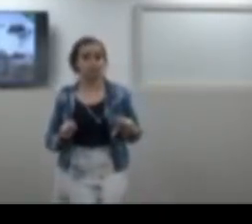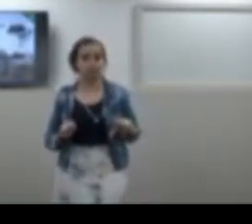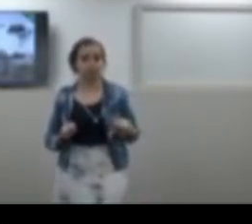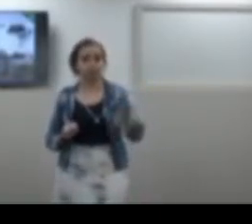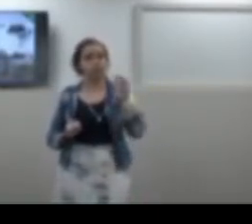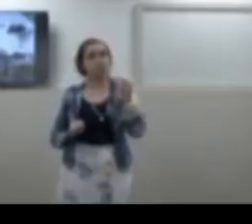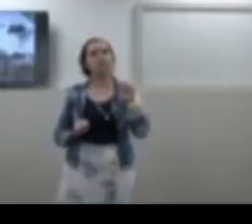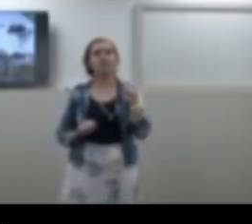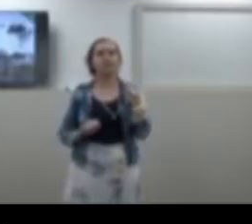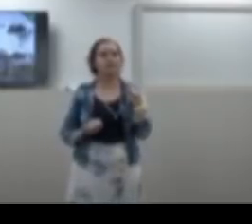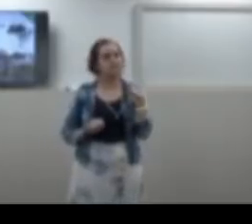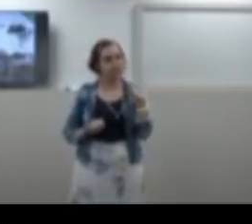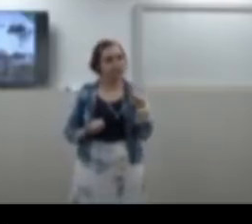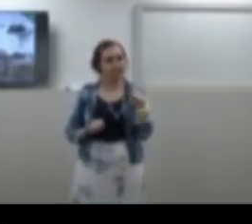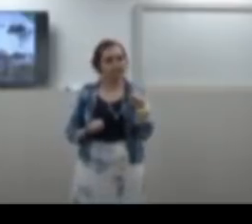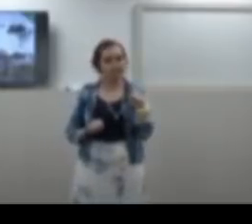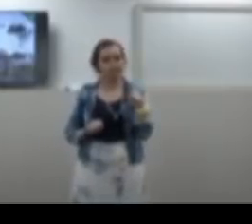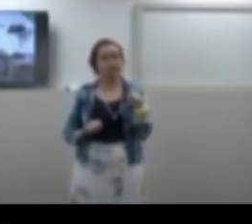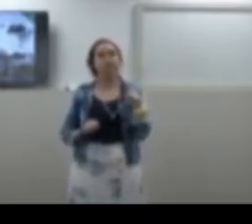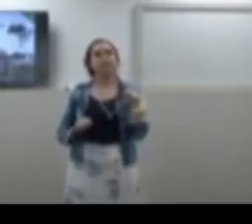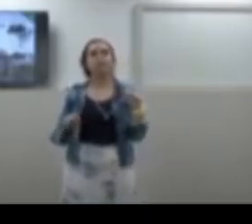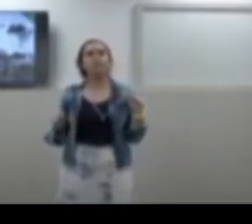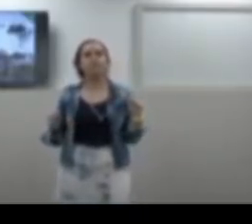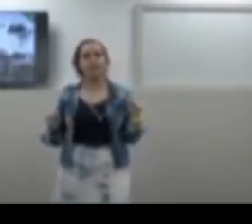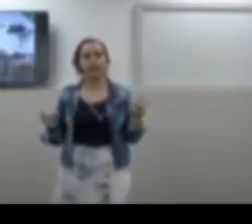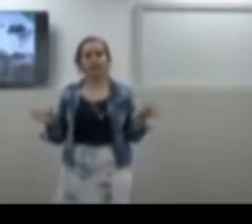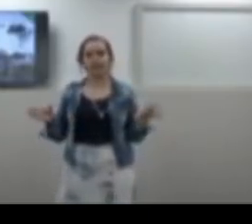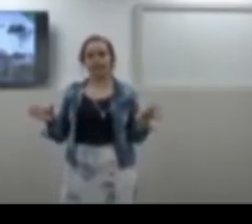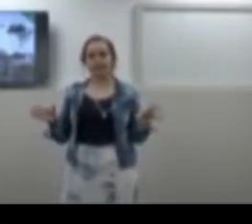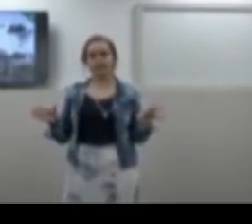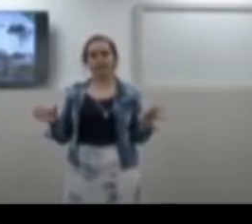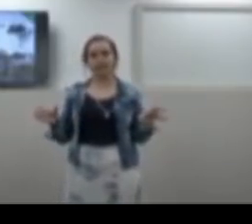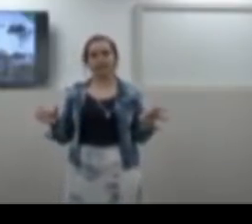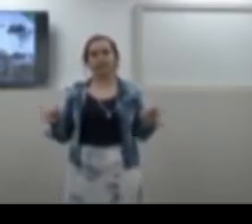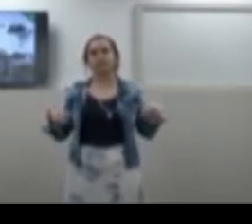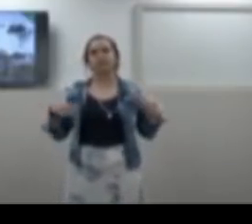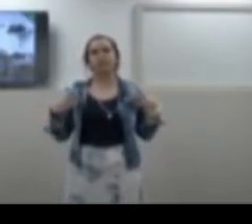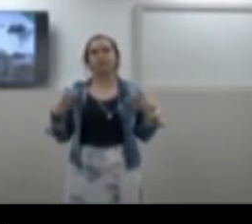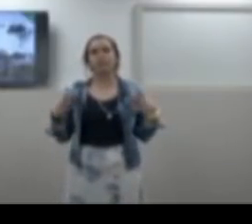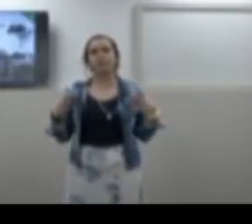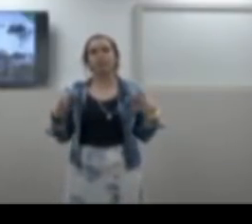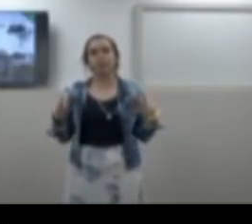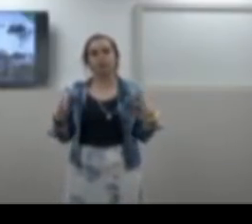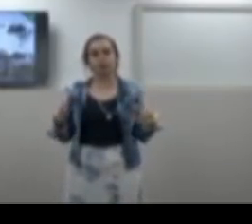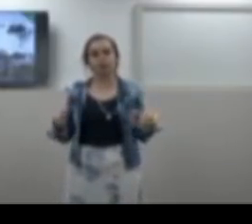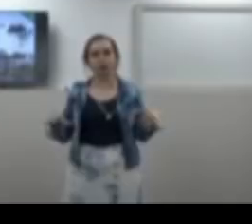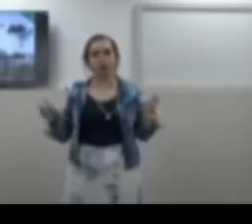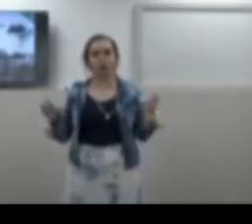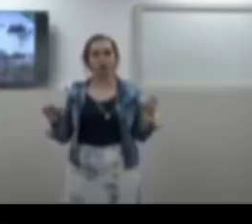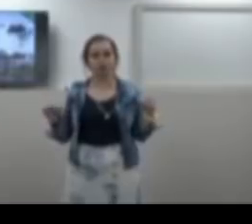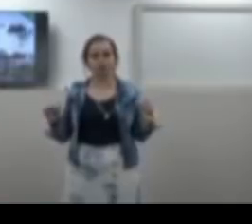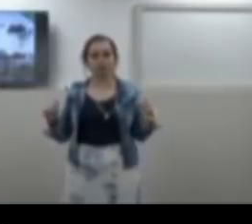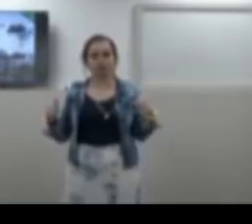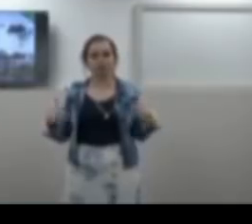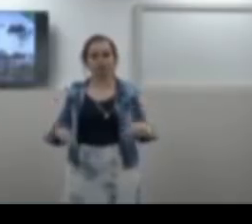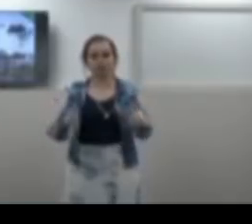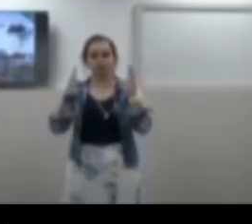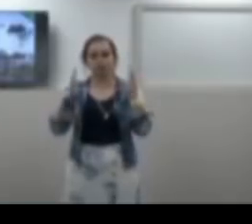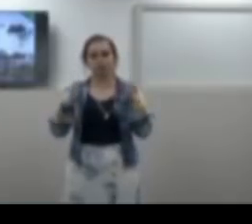da compactação do solo, vocês conseguem fazer experiência, gente, tá? Então, perto da casa de vocês aí, se tiver, por exemplo, uma rua de chão,